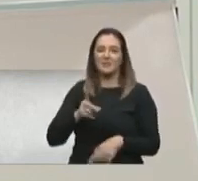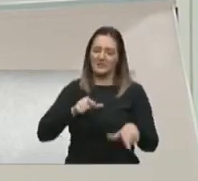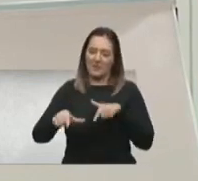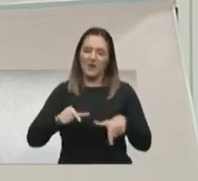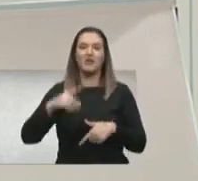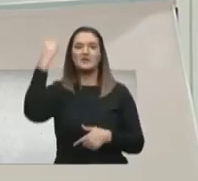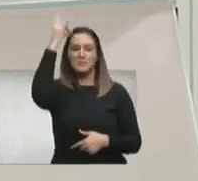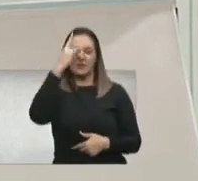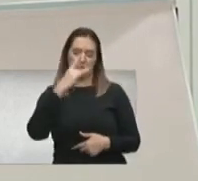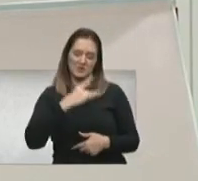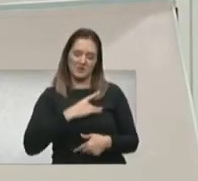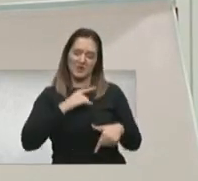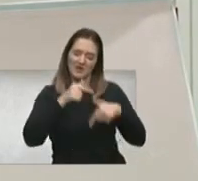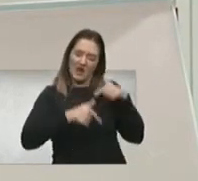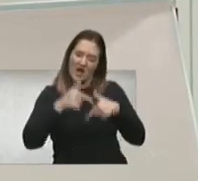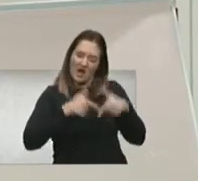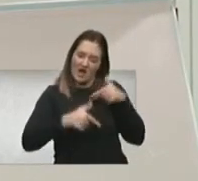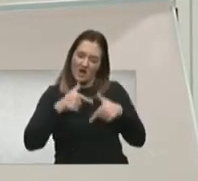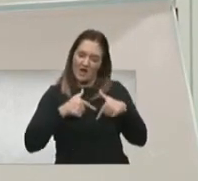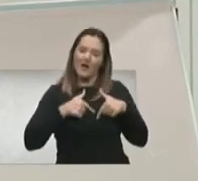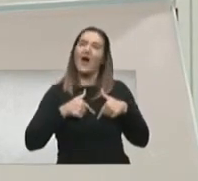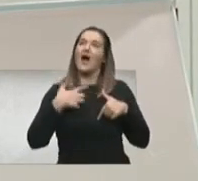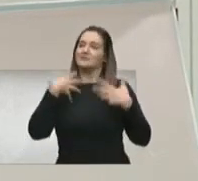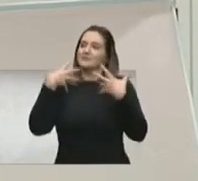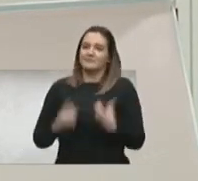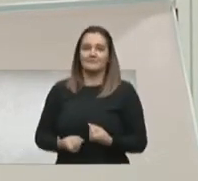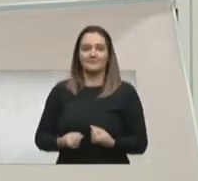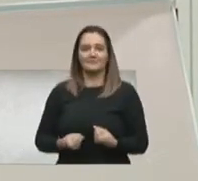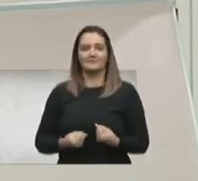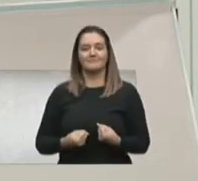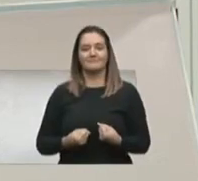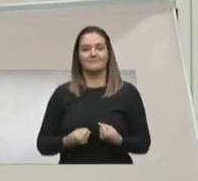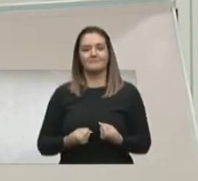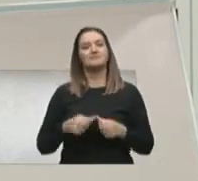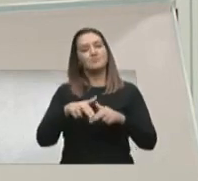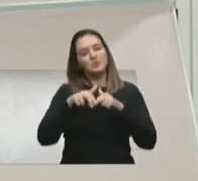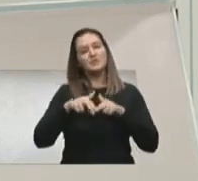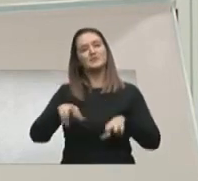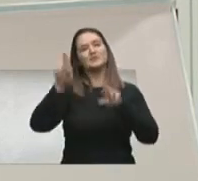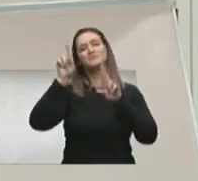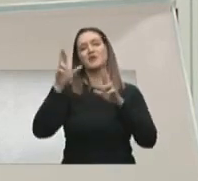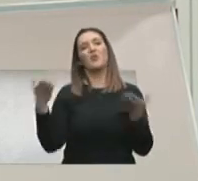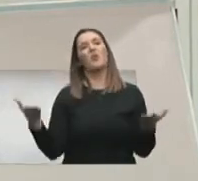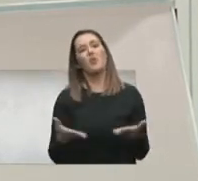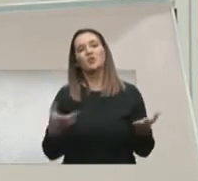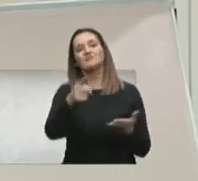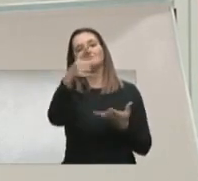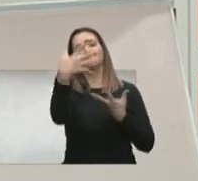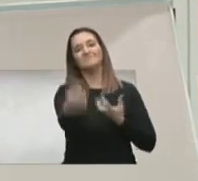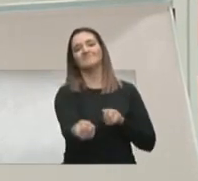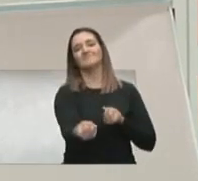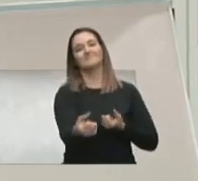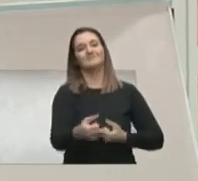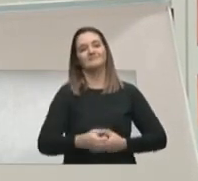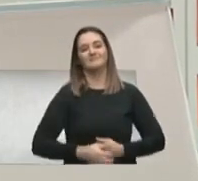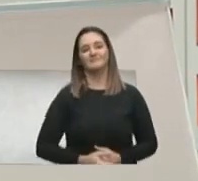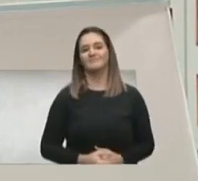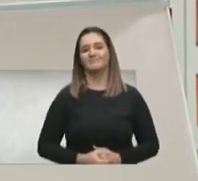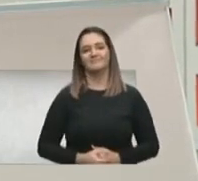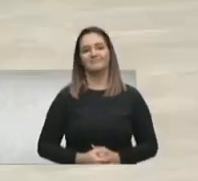de seu coração para que um dia você finalmente aceite a salvação. E eu espero que seja hoje o dia da salvação.